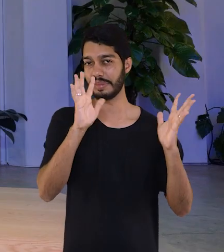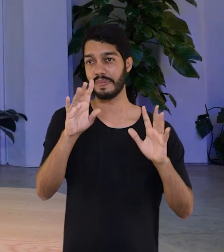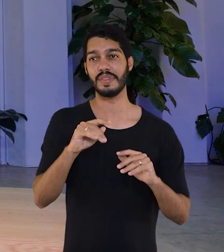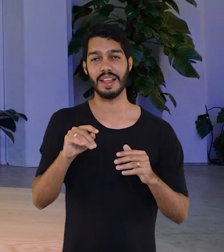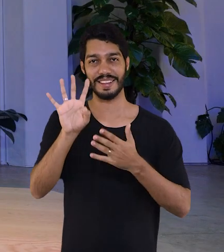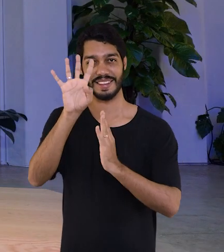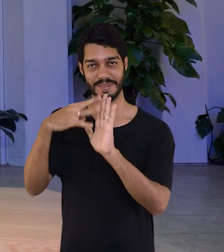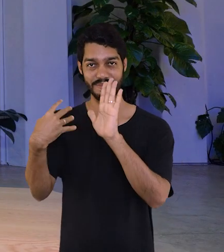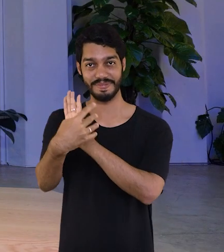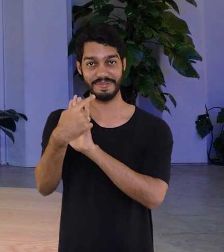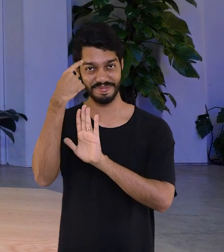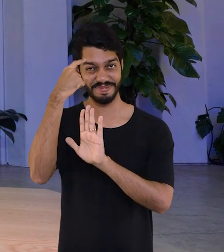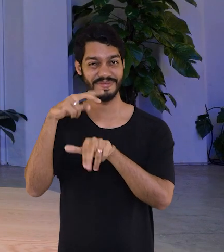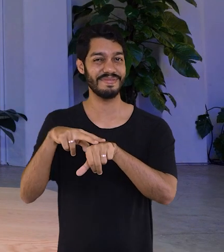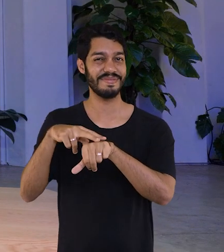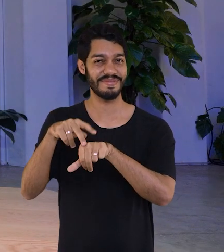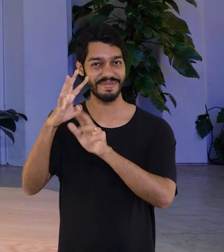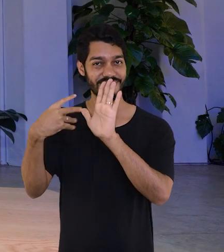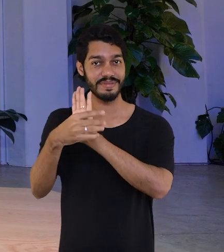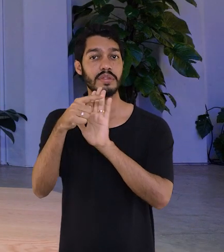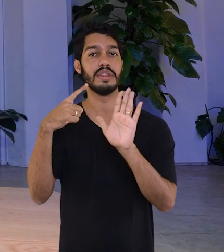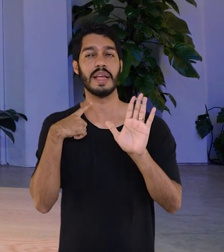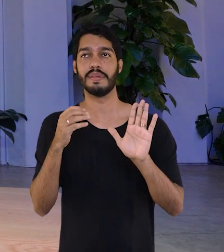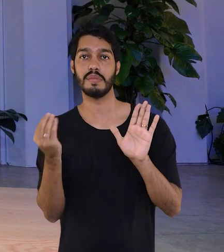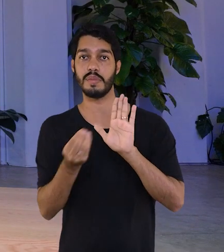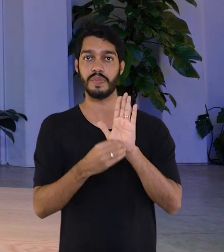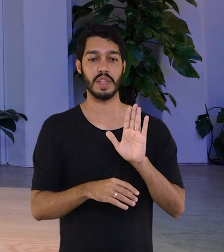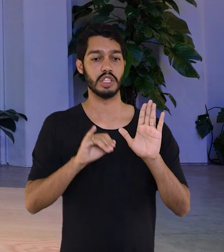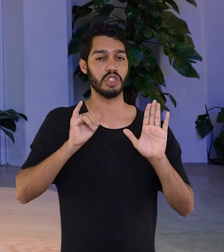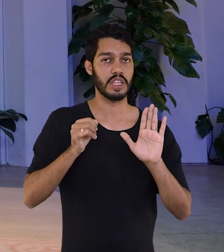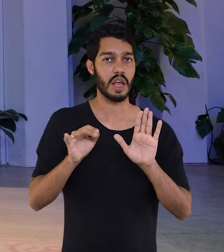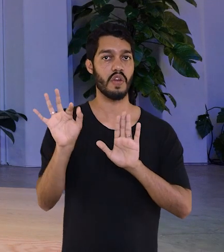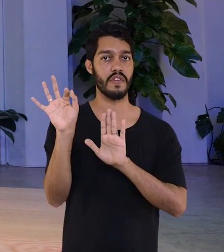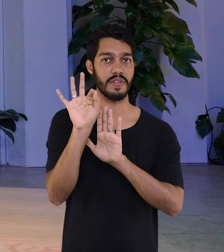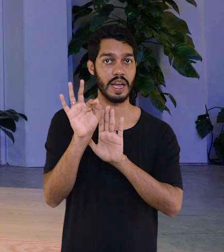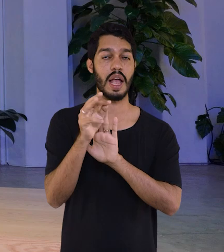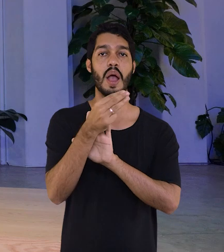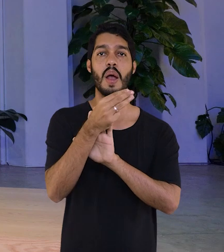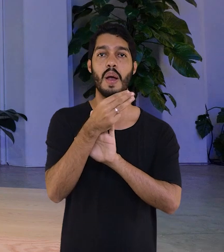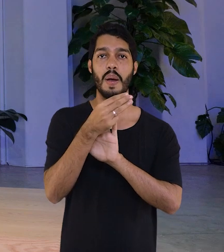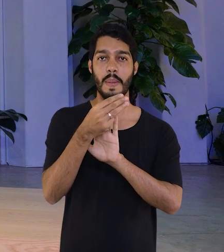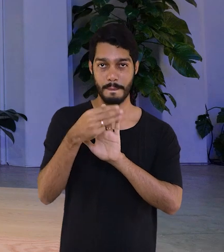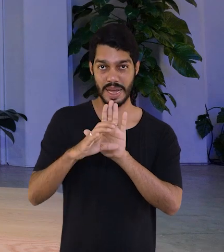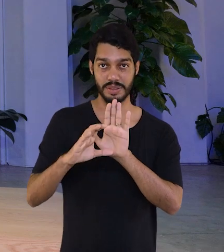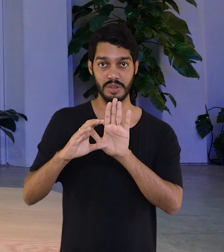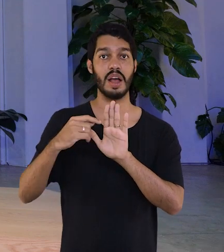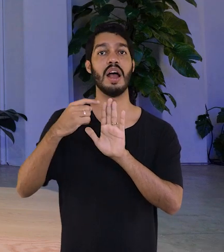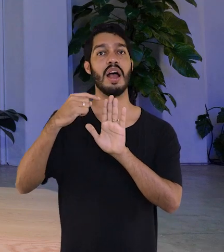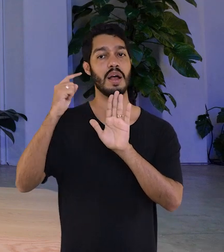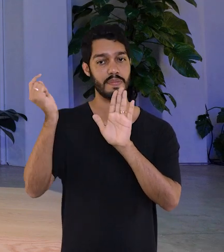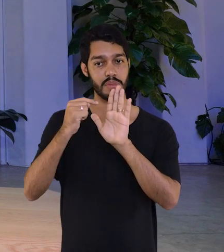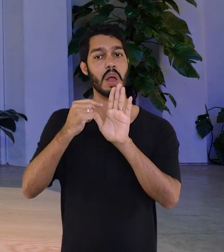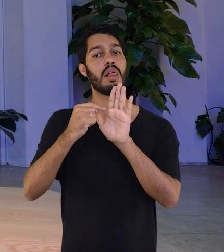vou fazer uma analogia. Bom, você tem lá o Excel, né? Aí você vai lá usar o Excel e você põe janeiro, fevereiro, março, seleciona,